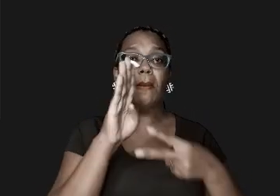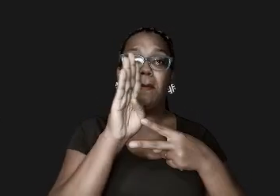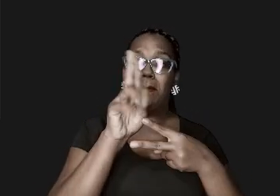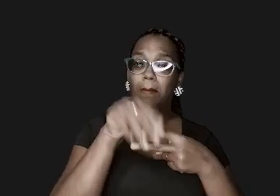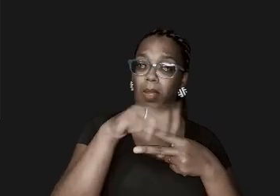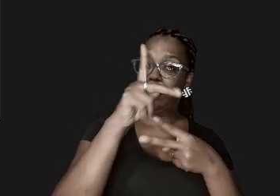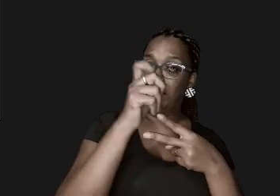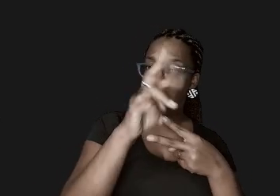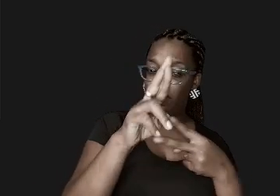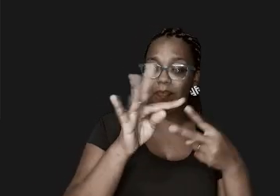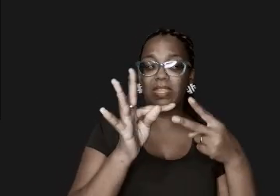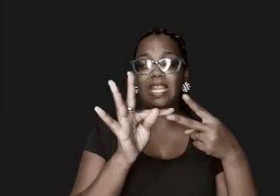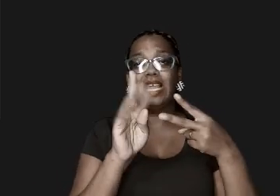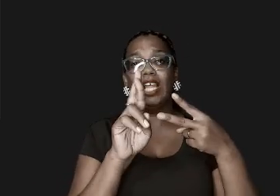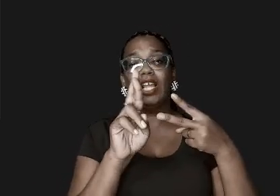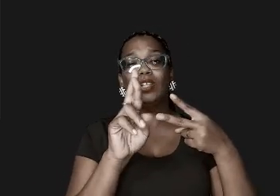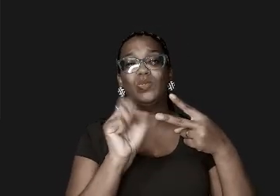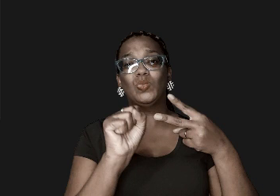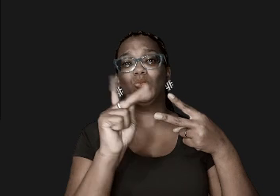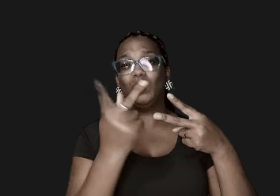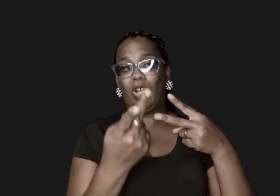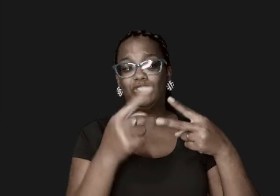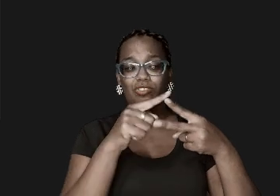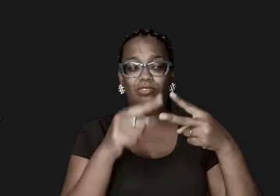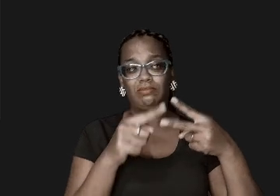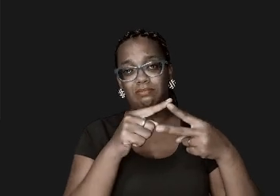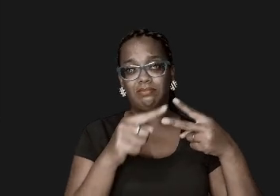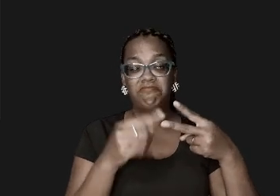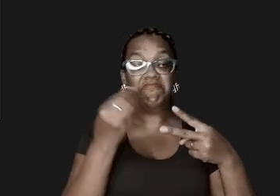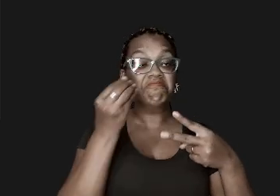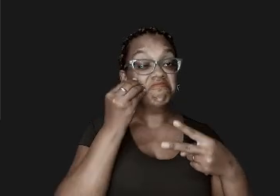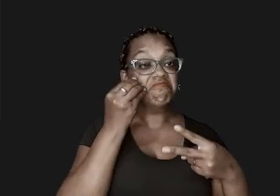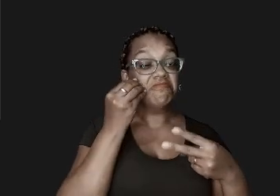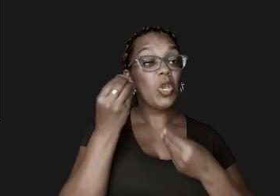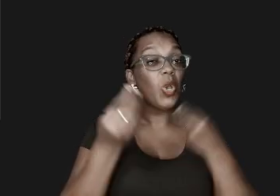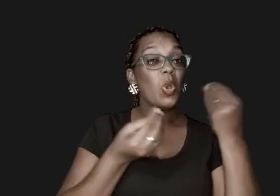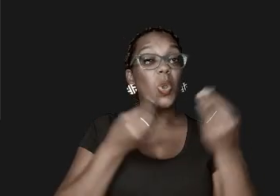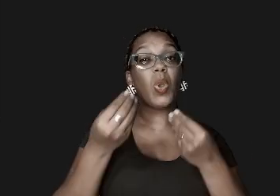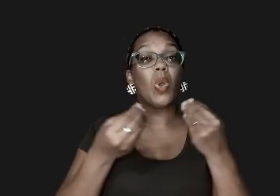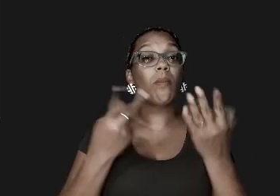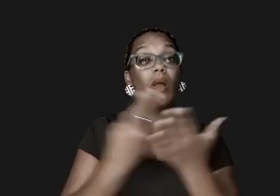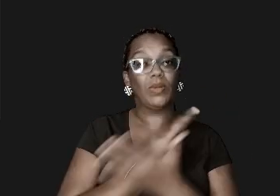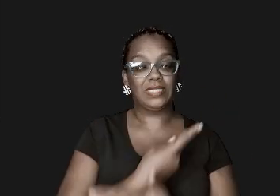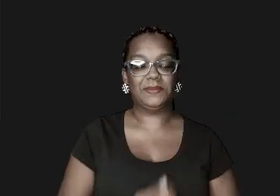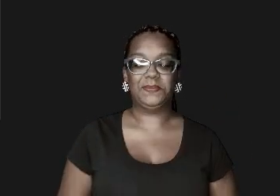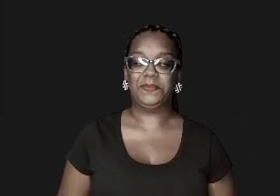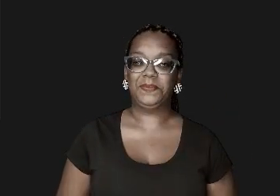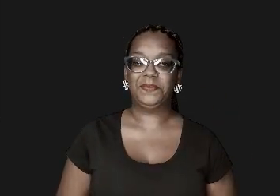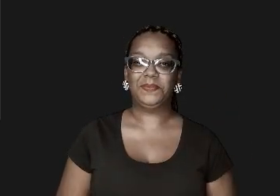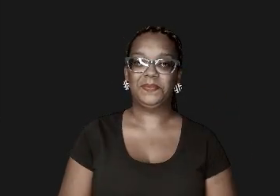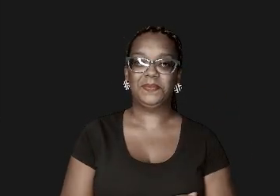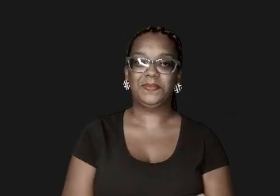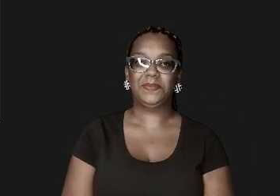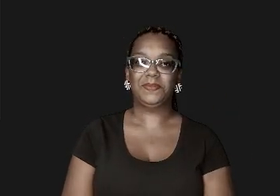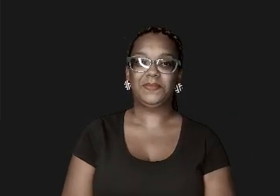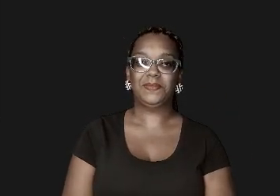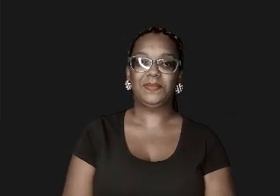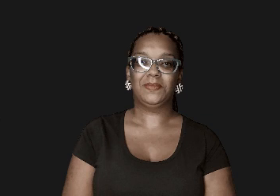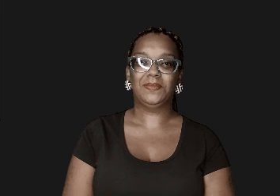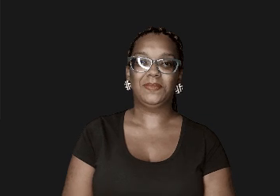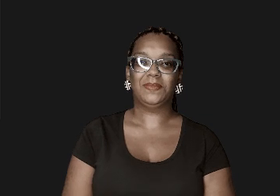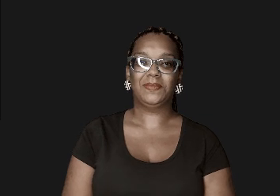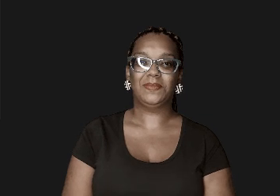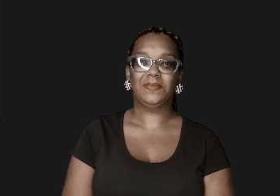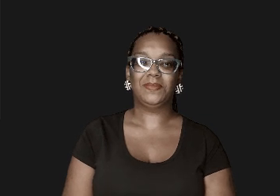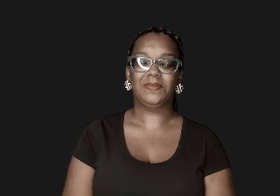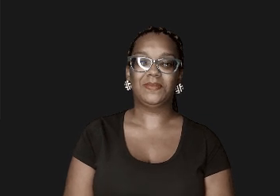essa divulgação de informações nós vamos falar sobre algumas aqui você verá um banco principalmente